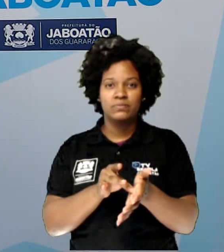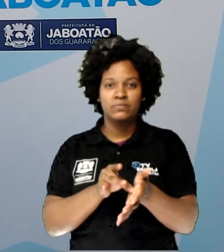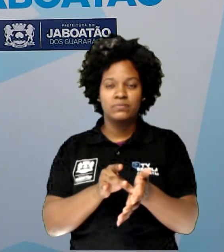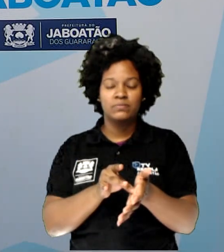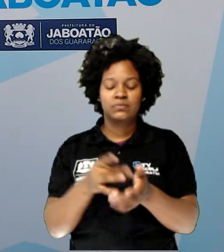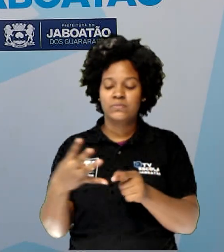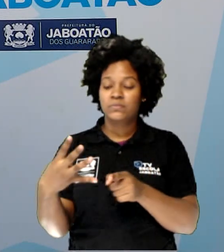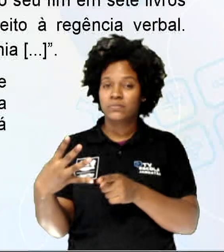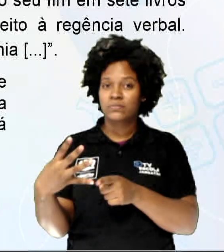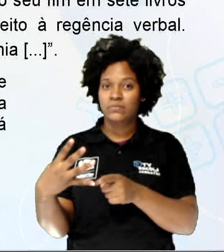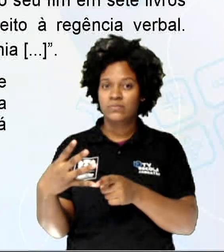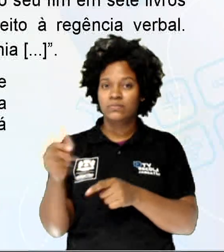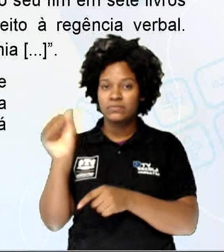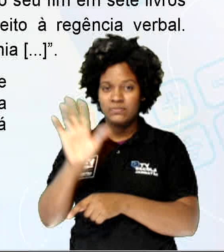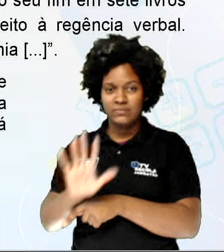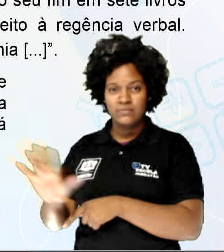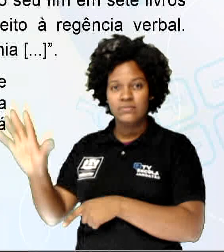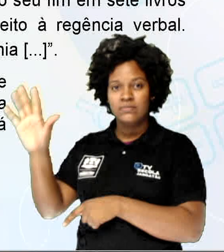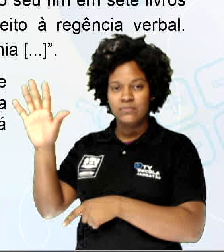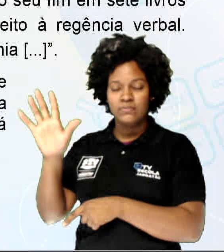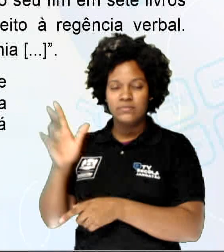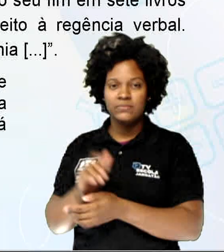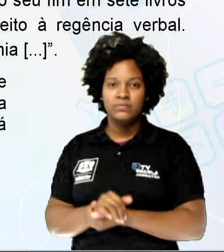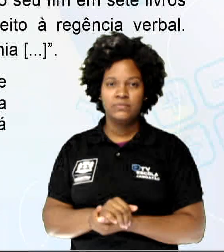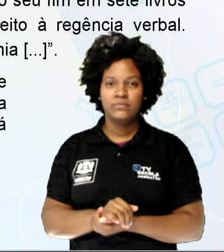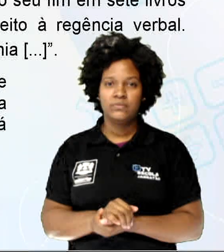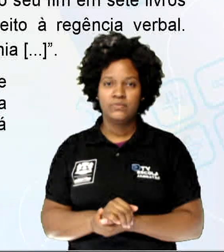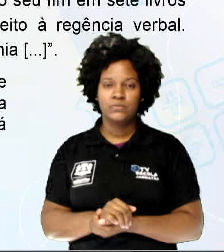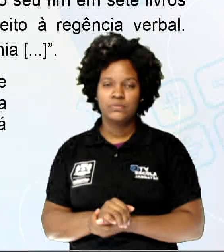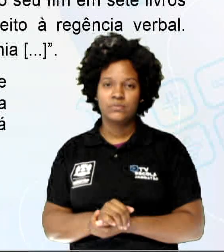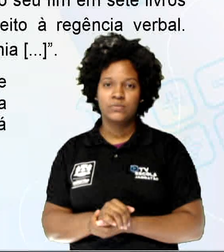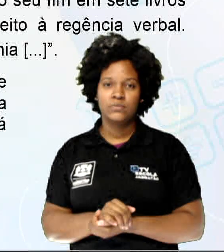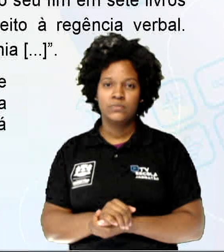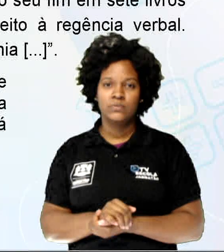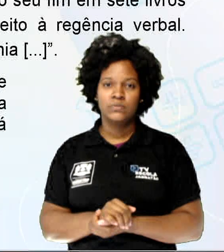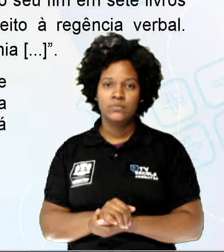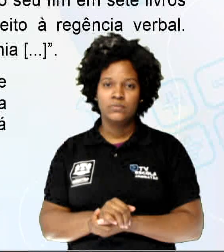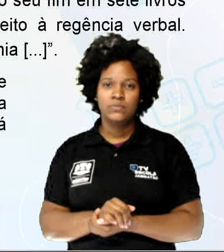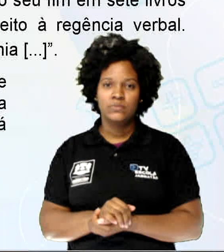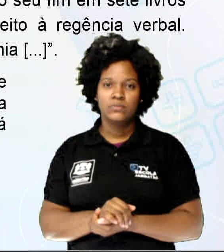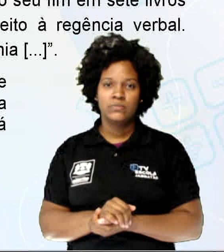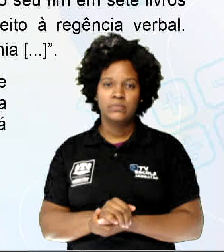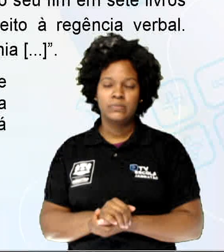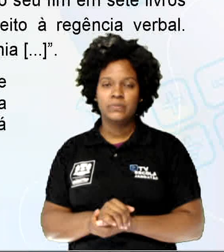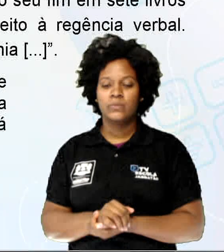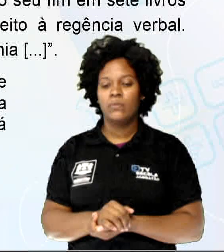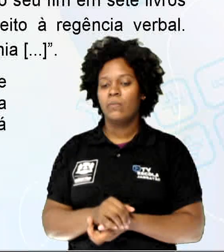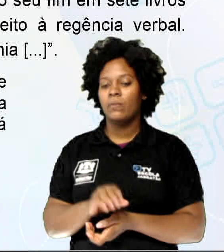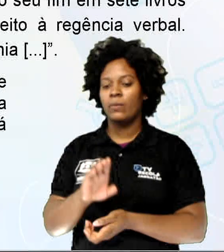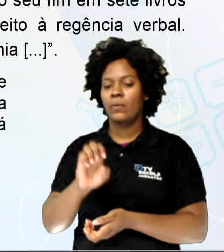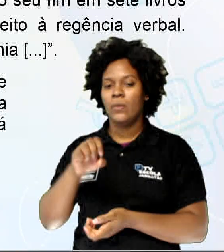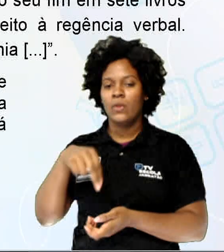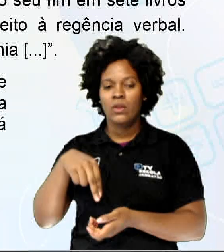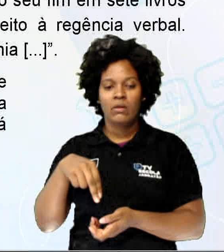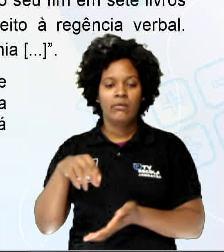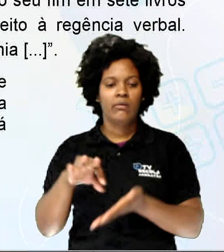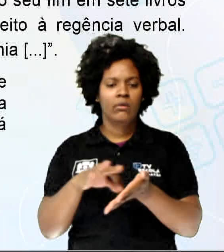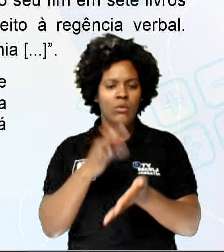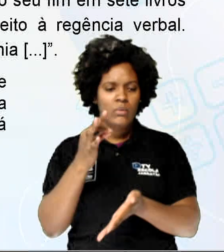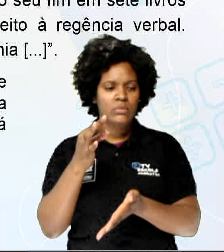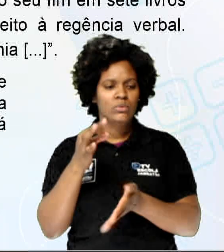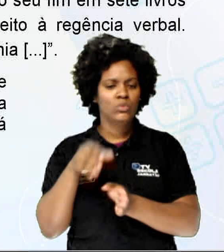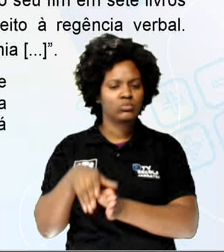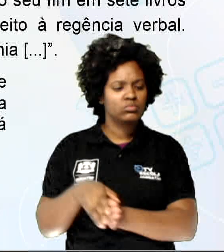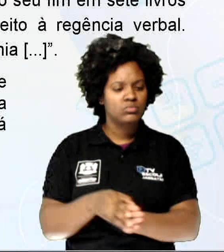item 4, aí na tela de vocês, acompanha comigo. Em Lewis conduz a terra de Nárnia